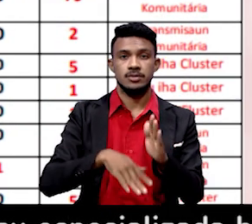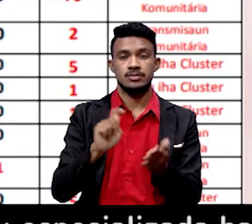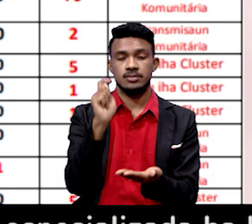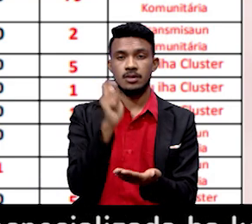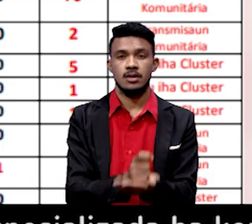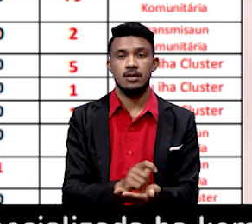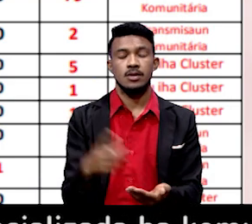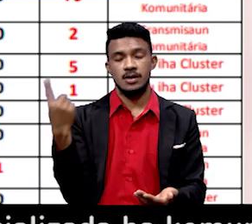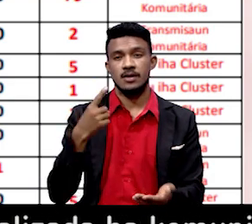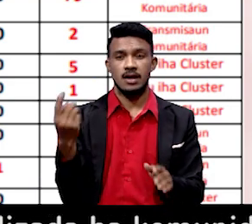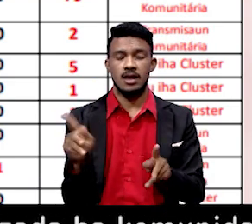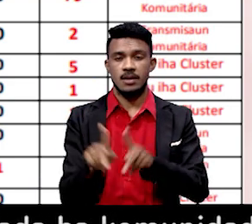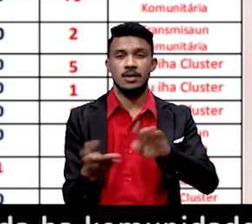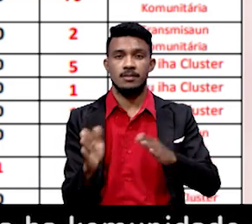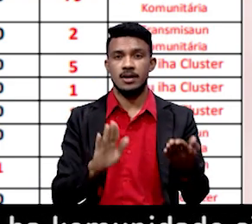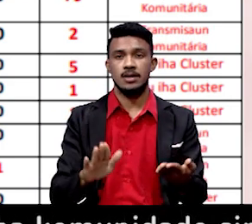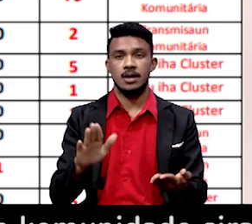óbito atusidaresim.